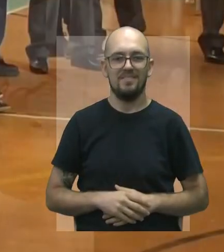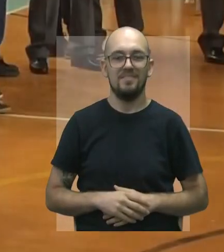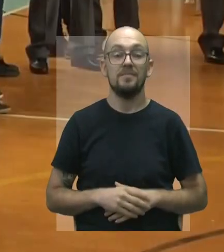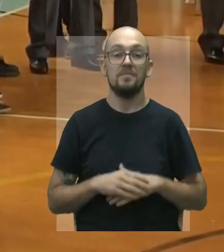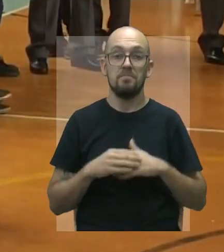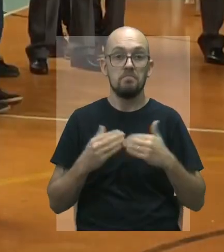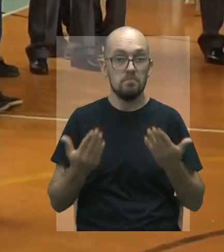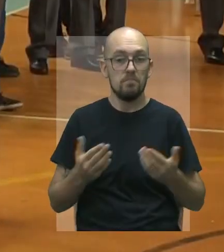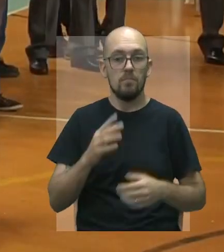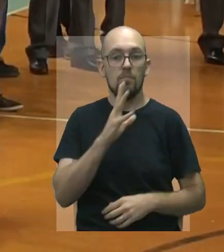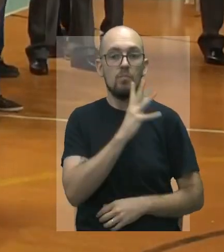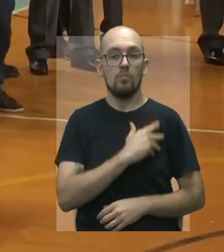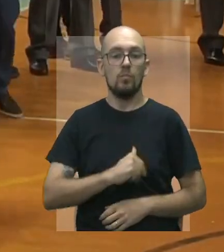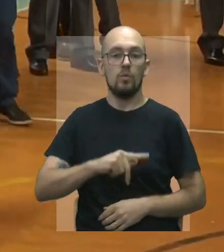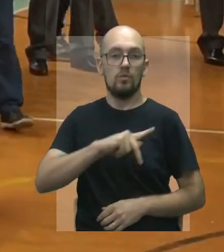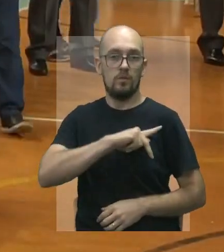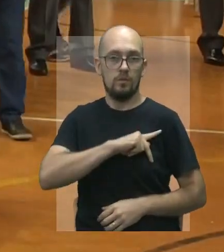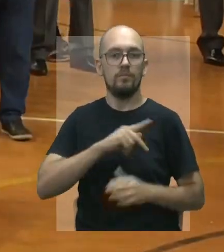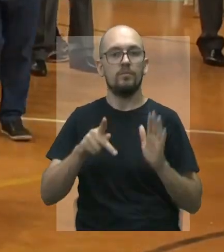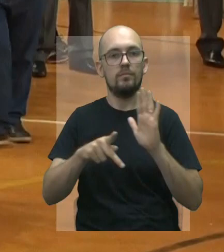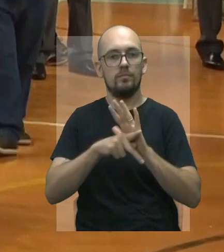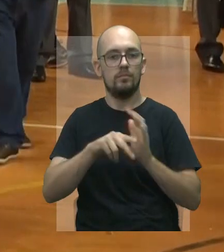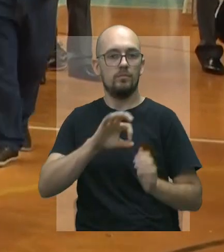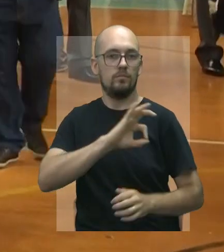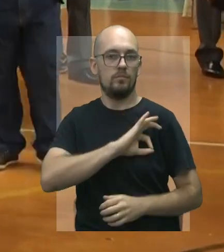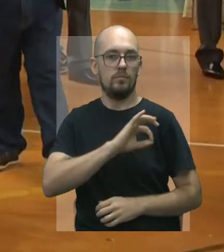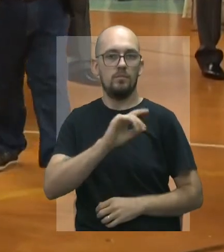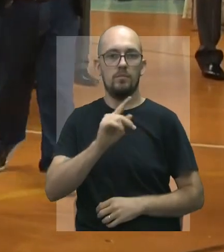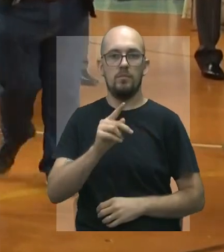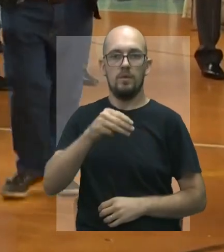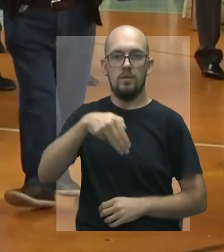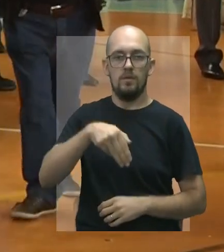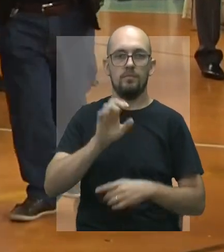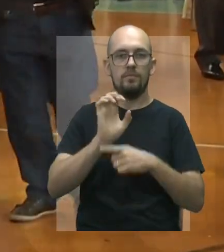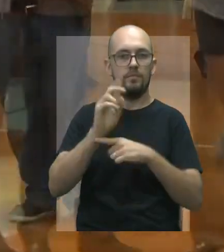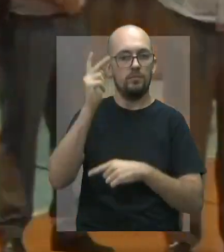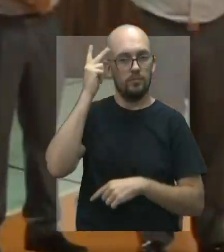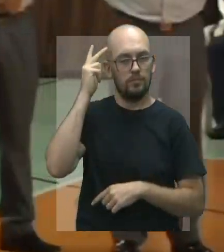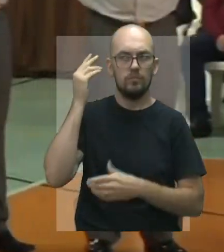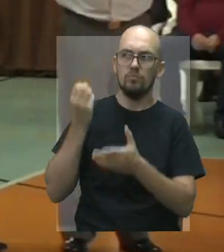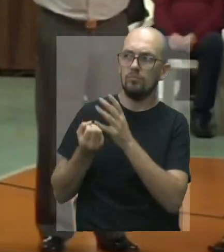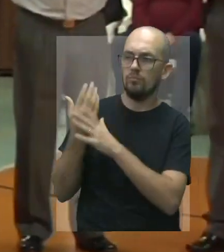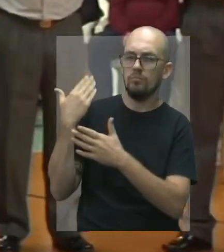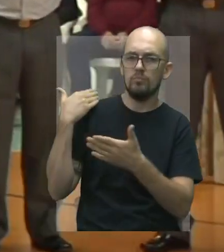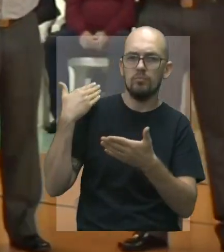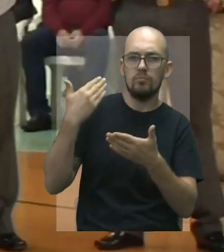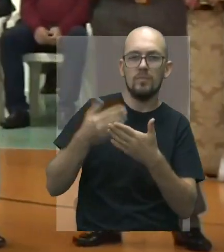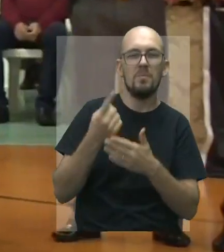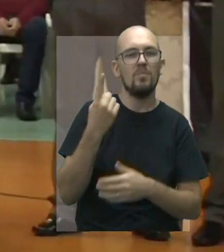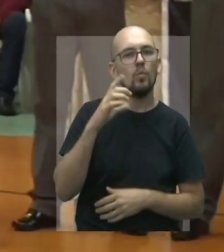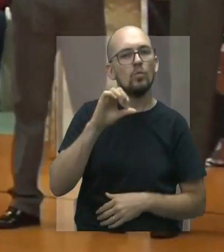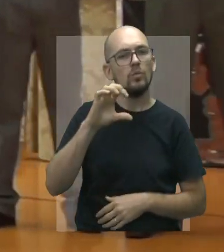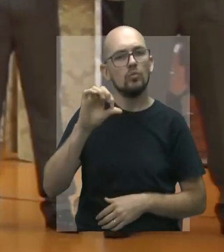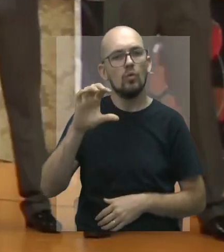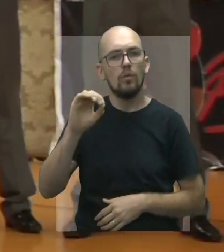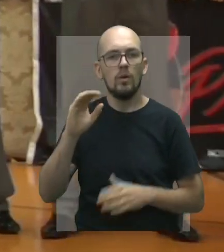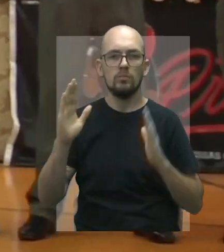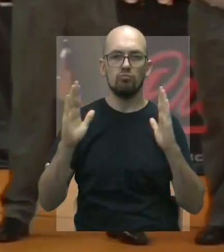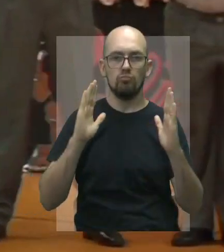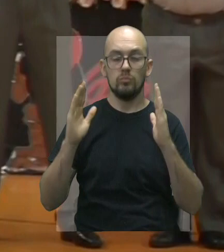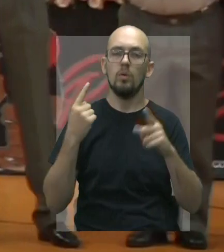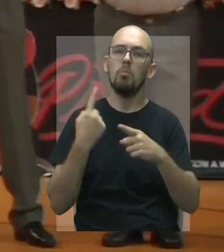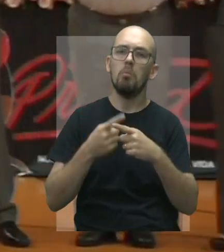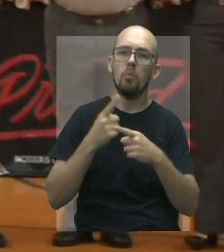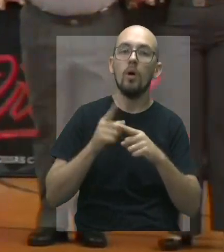O Proerd é desenvolvido pela Polícia Militar do Estado de São Paulo desde o início dos anos 90. O programa é um esforço cooperativo entre